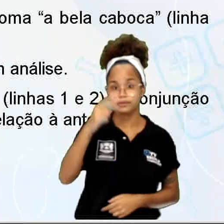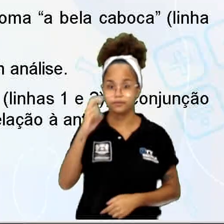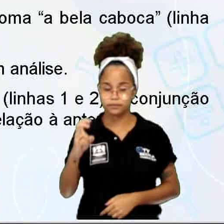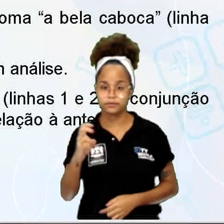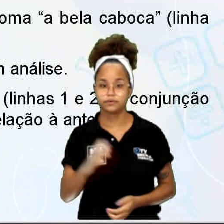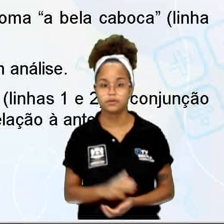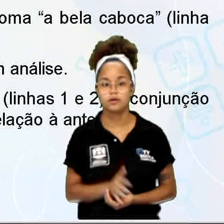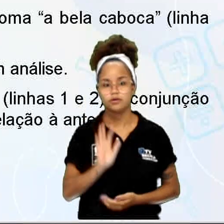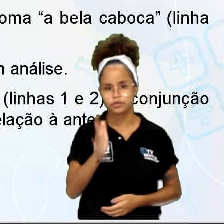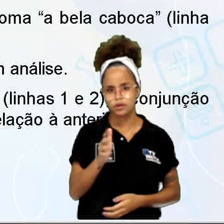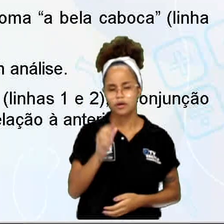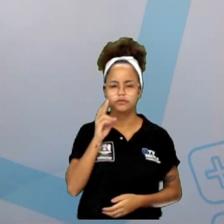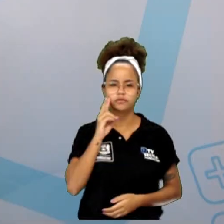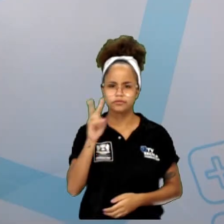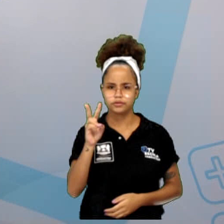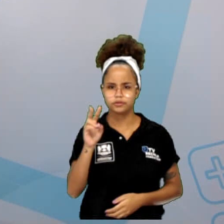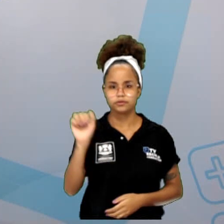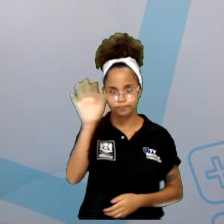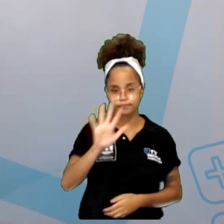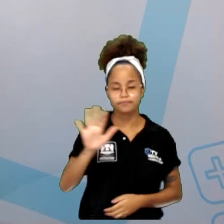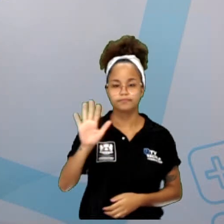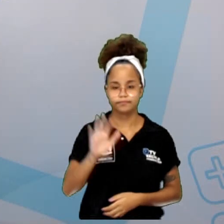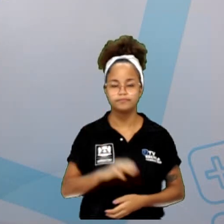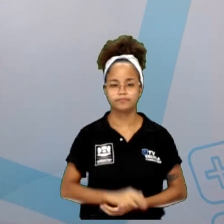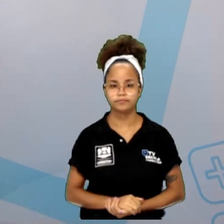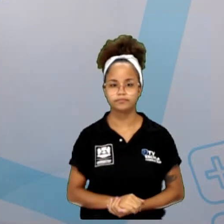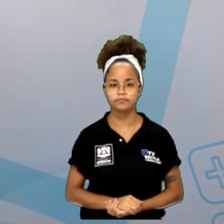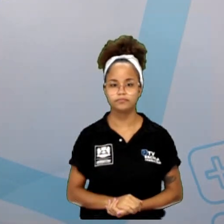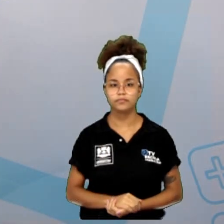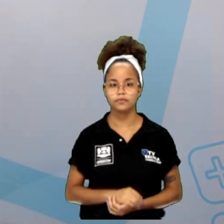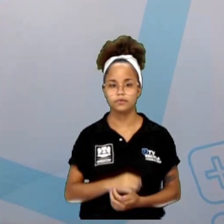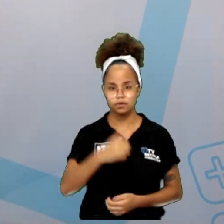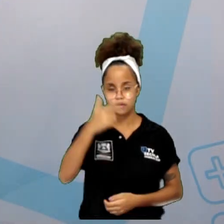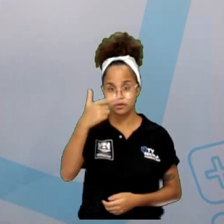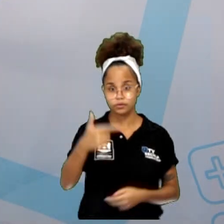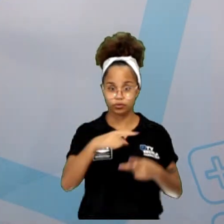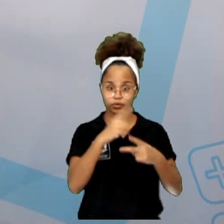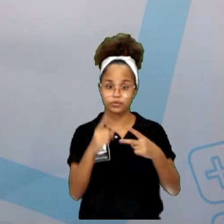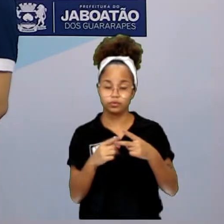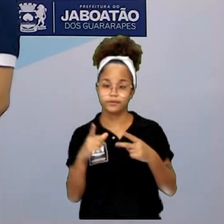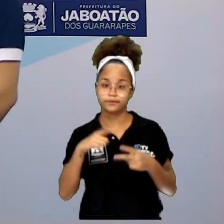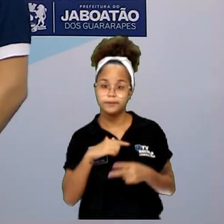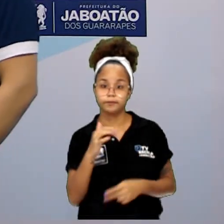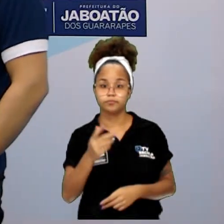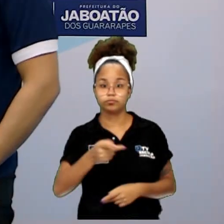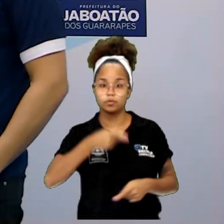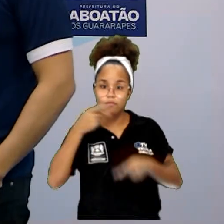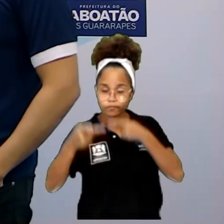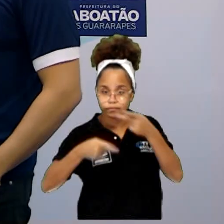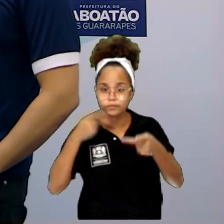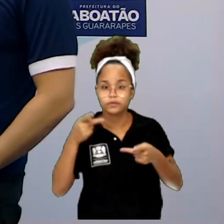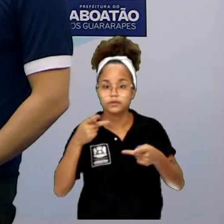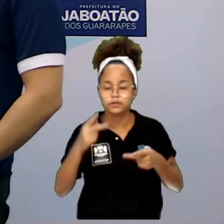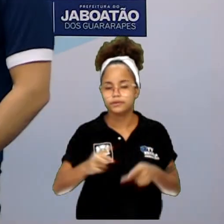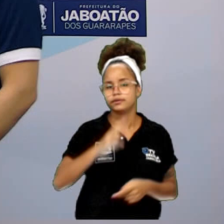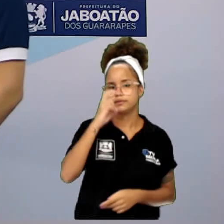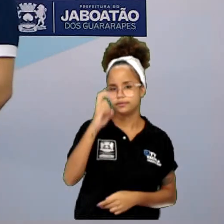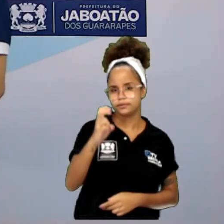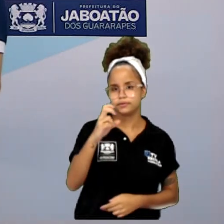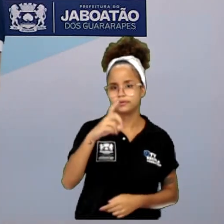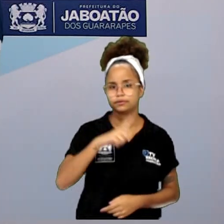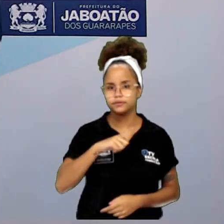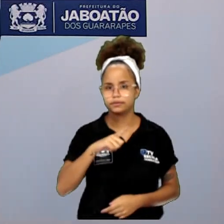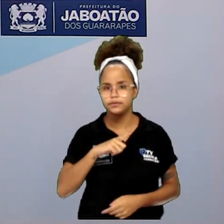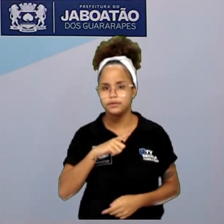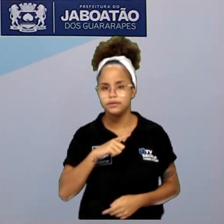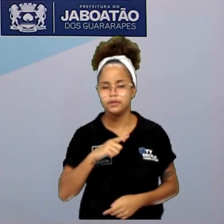gente havia visto aqui na tela anterior. Na 2, a gente vê que ele introduz uma fala, e na 5, a gente percebe que o mais realmente